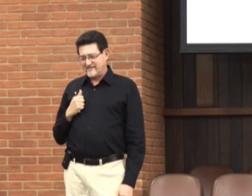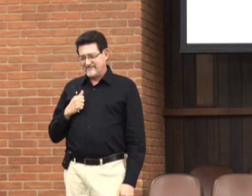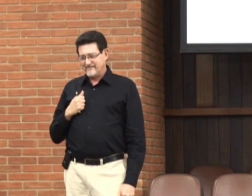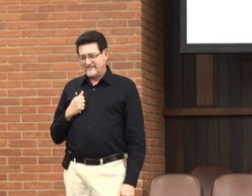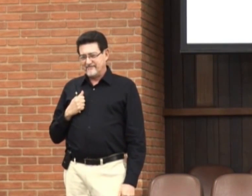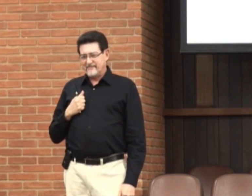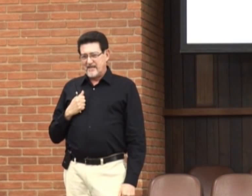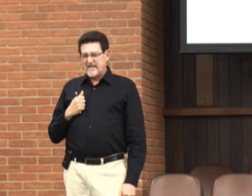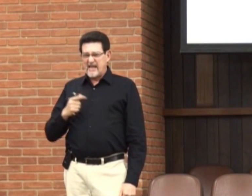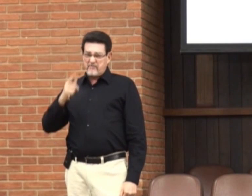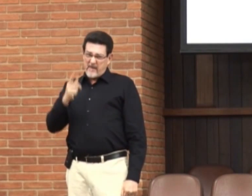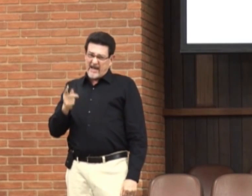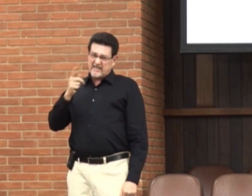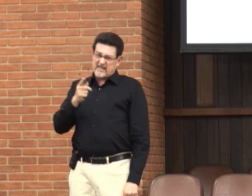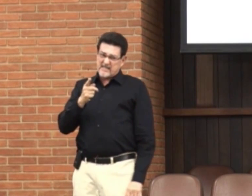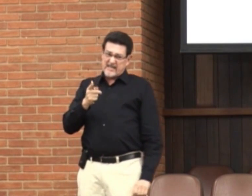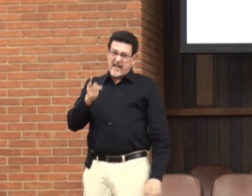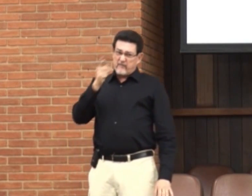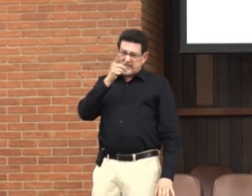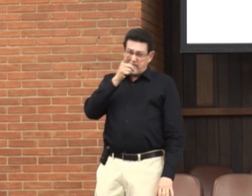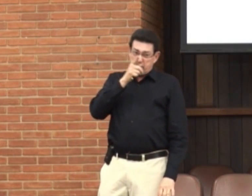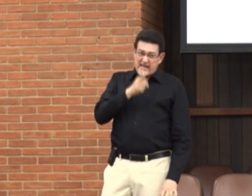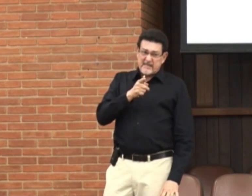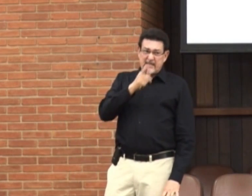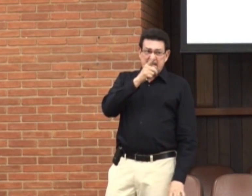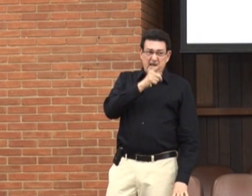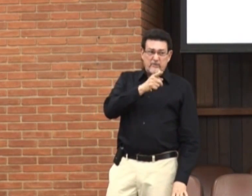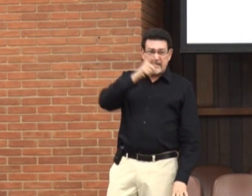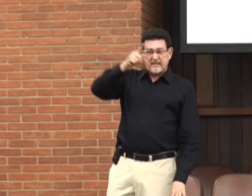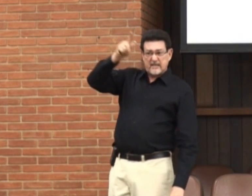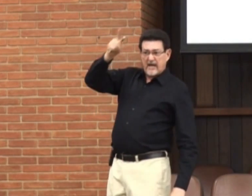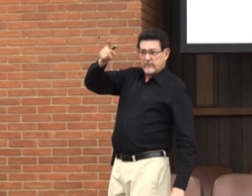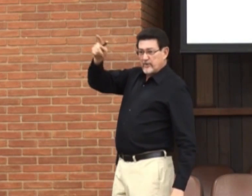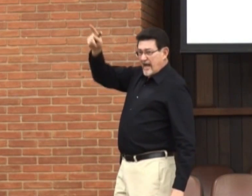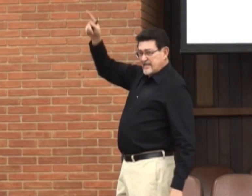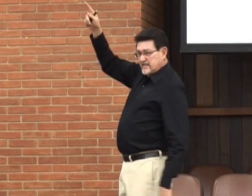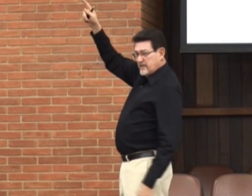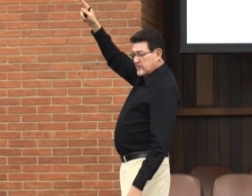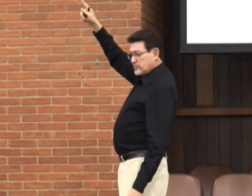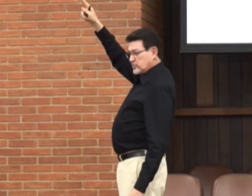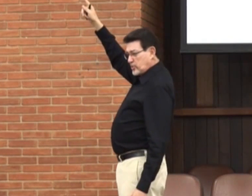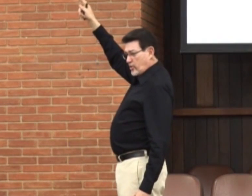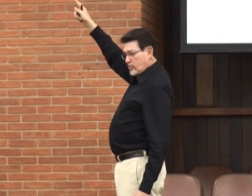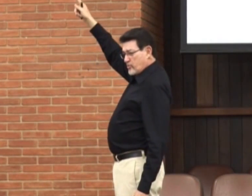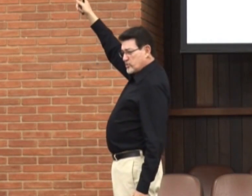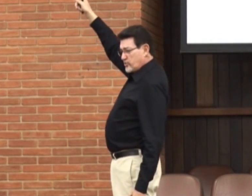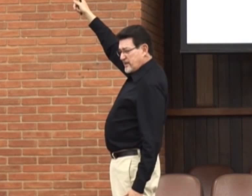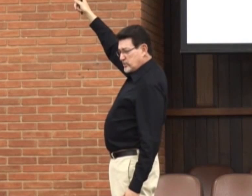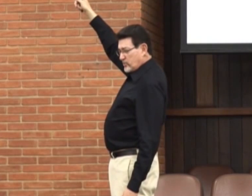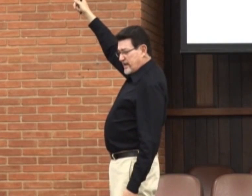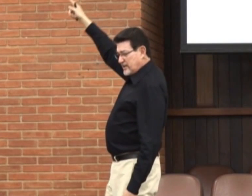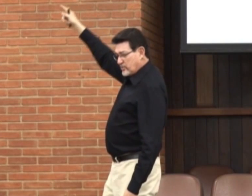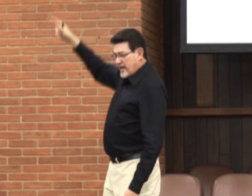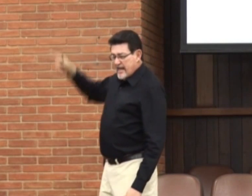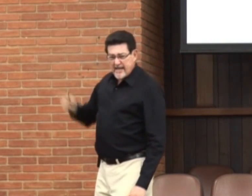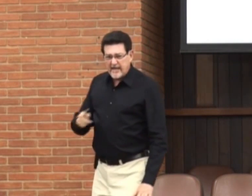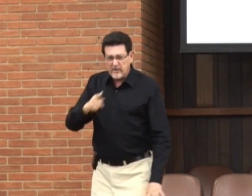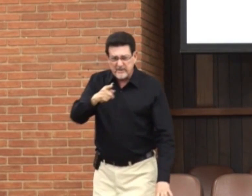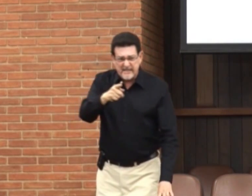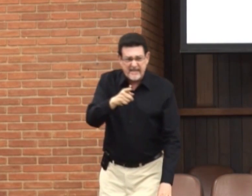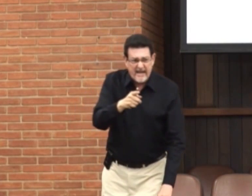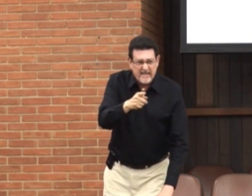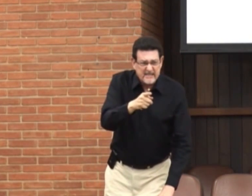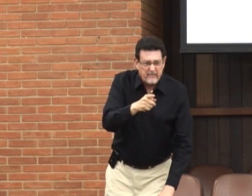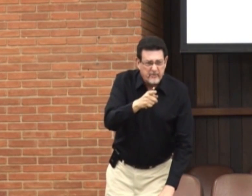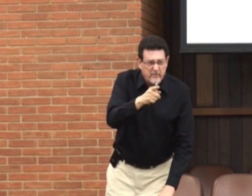fazer. E ele pega e diz assim, você pensa que Deus está sentado lá em cima de um trono como juiz julgando, e ele